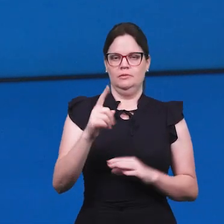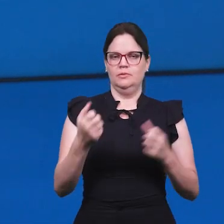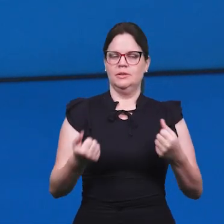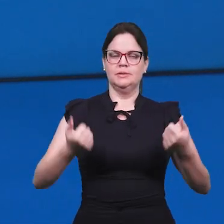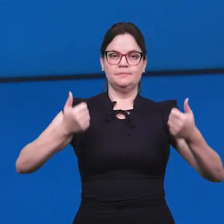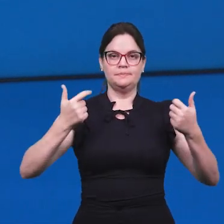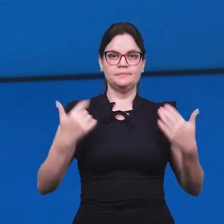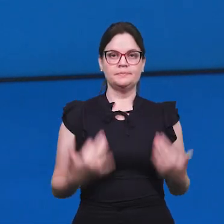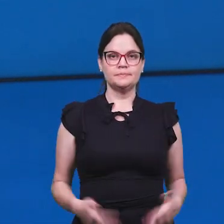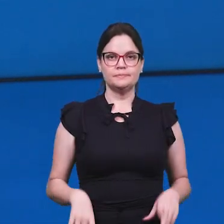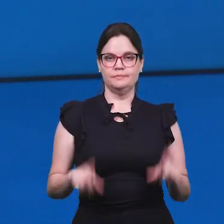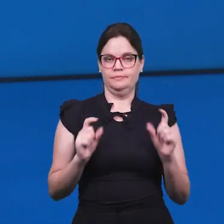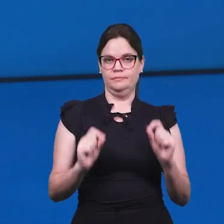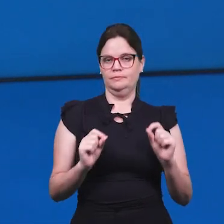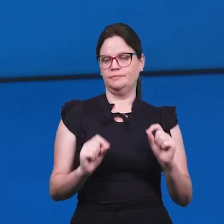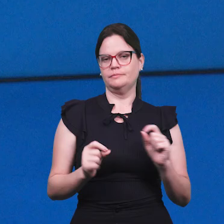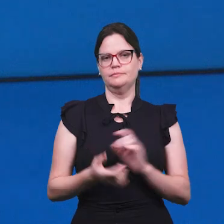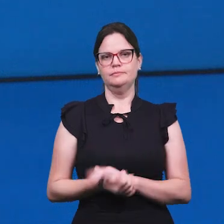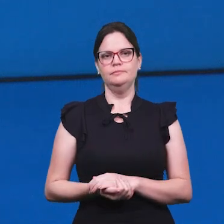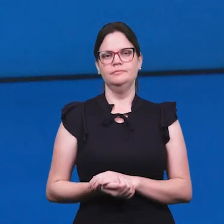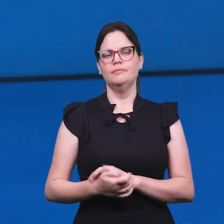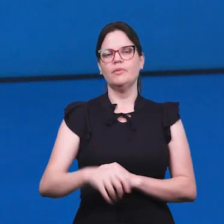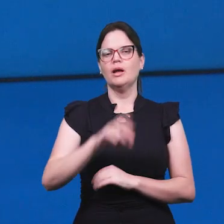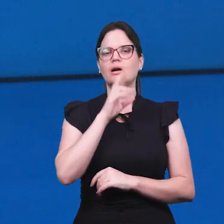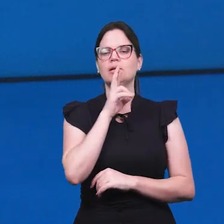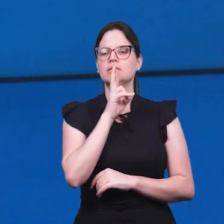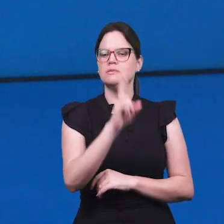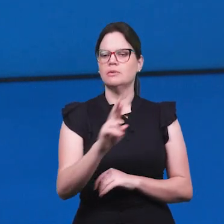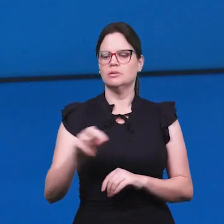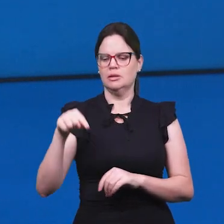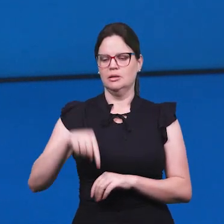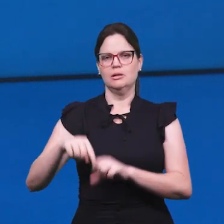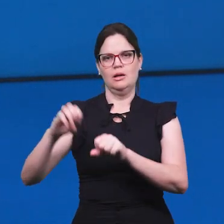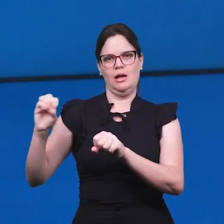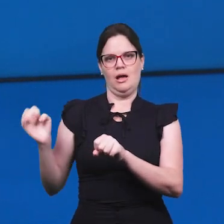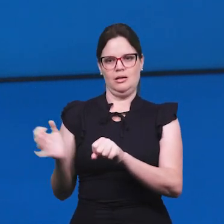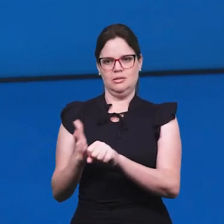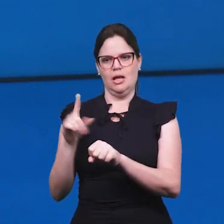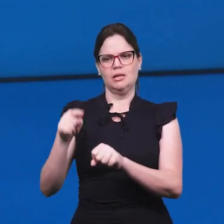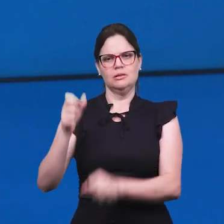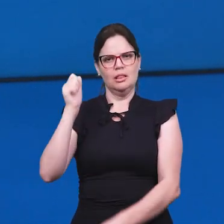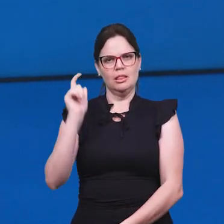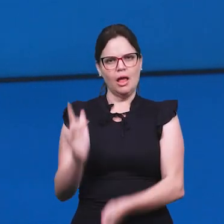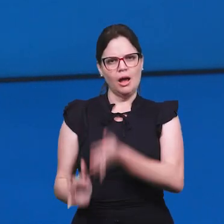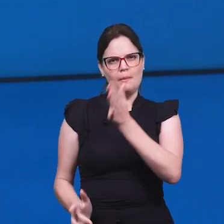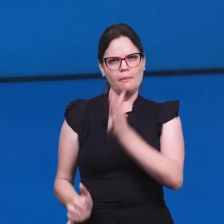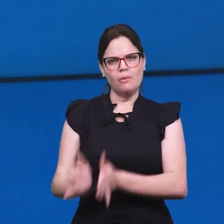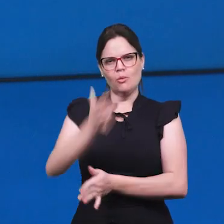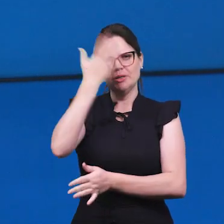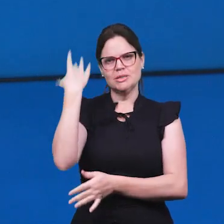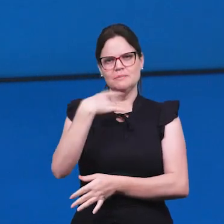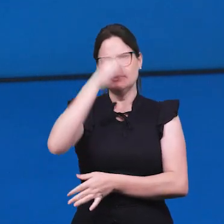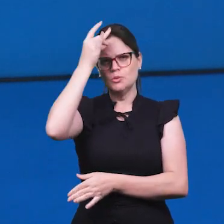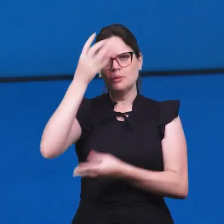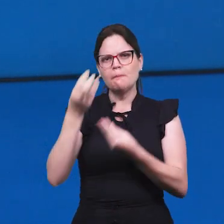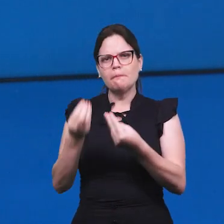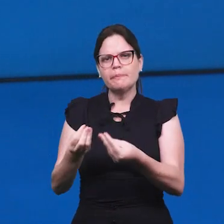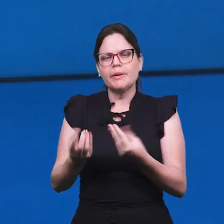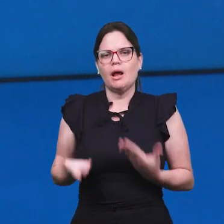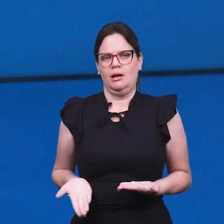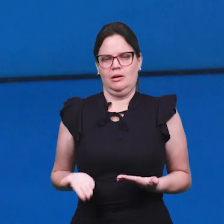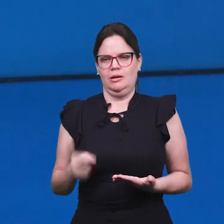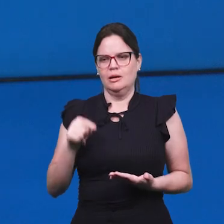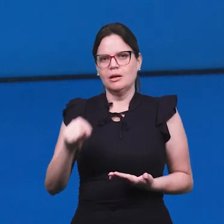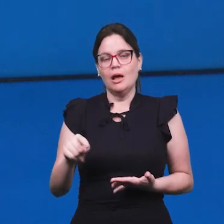que é quando você coloca aqui, né, que a resposta a essa pergunta diz respeito a Sardes, é o derramamento do